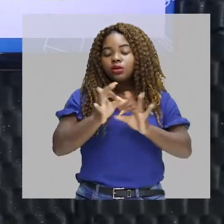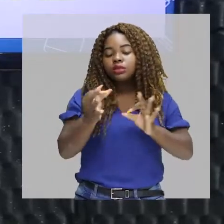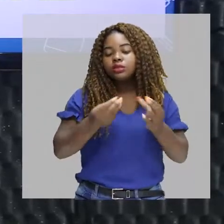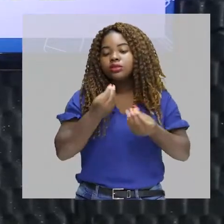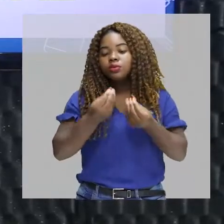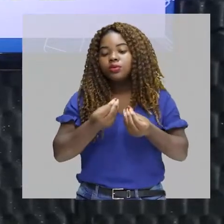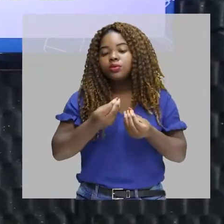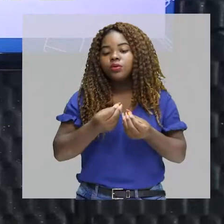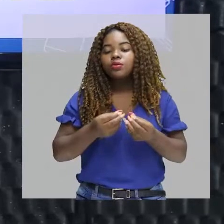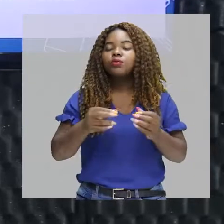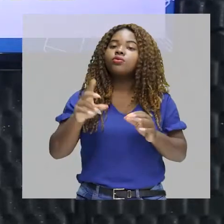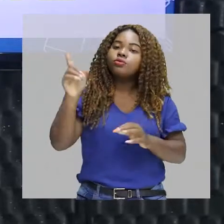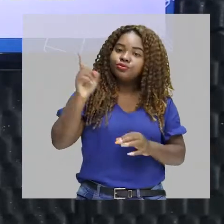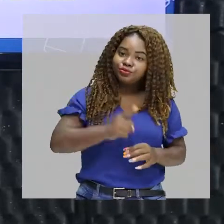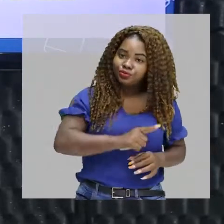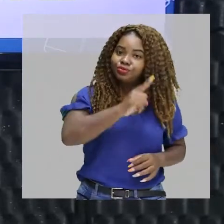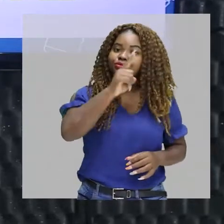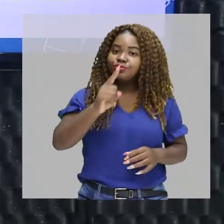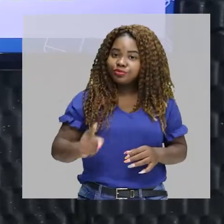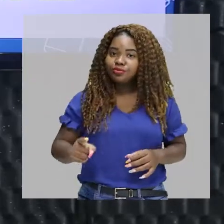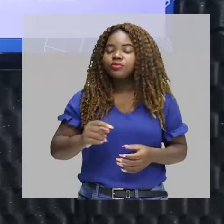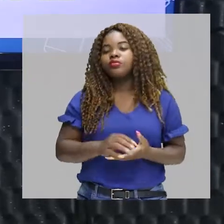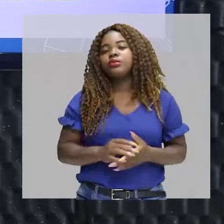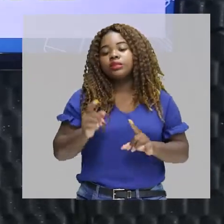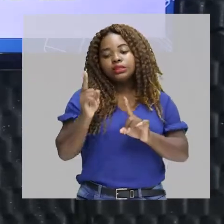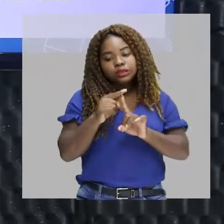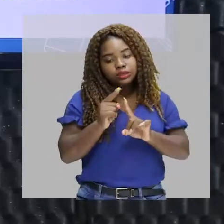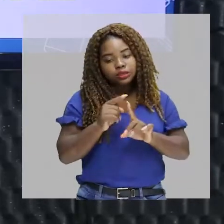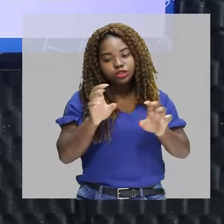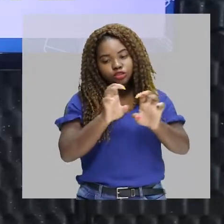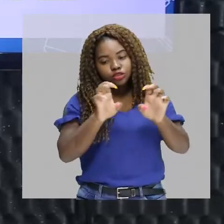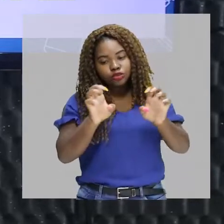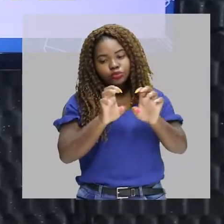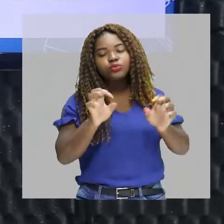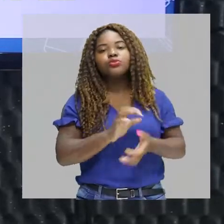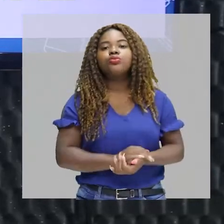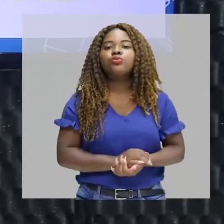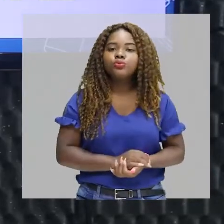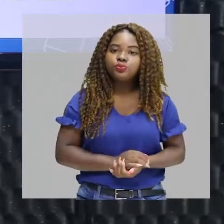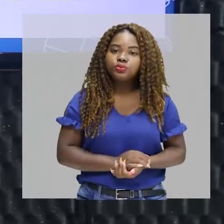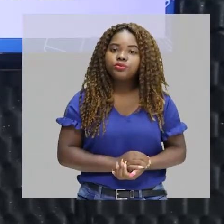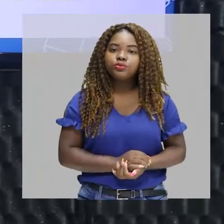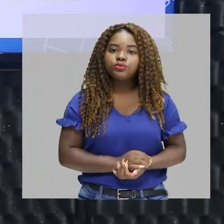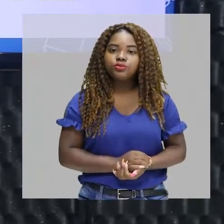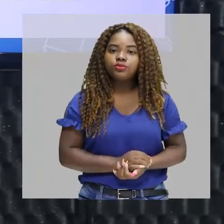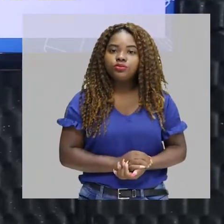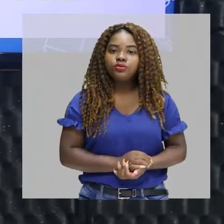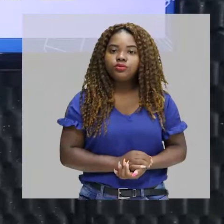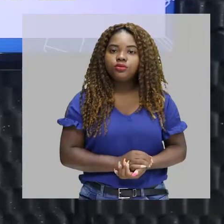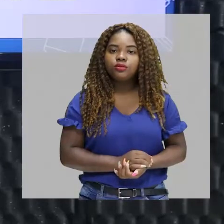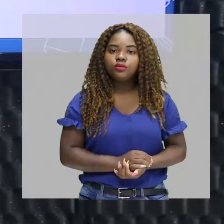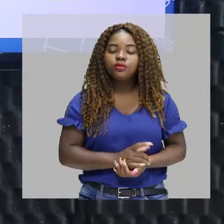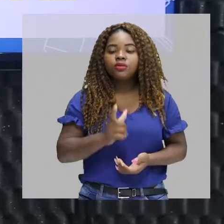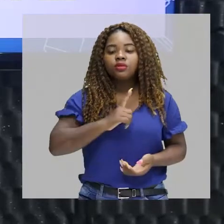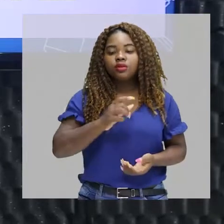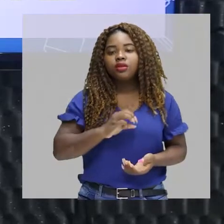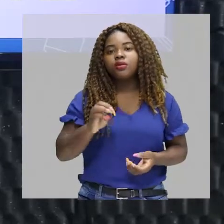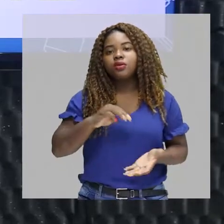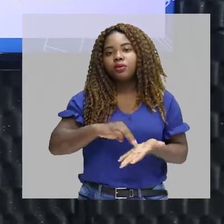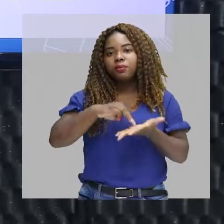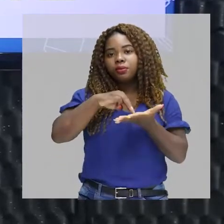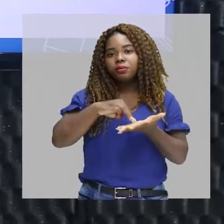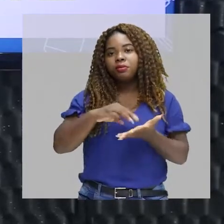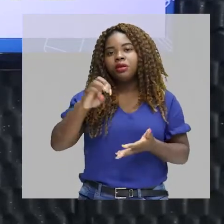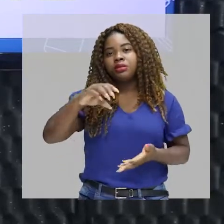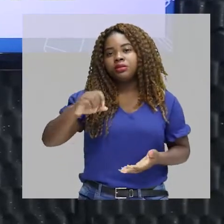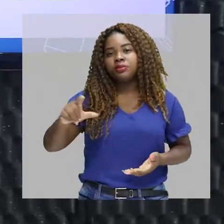E eu digo para você, nesse tipo de cálculo, né, nessa situação envolvendo massa molar, número